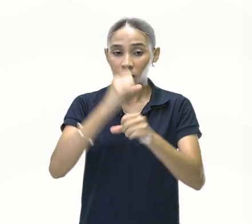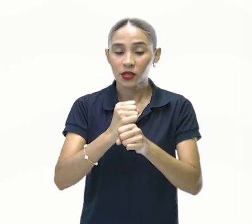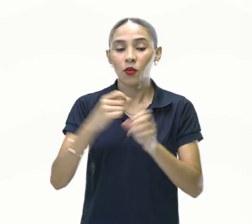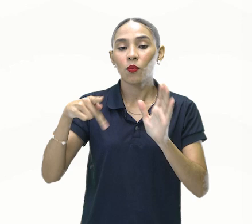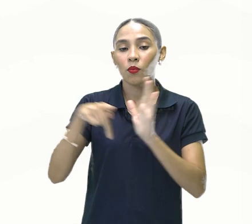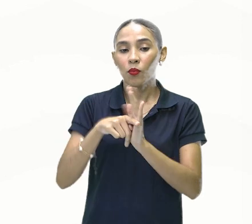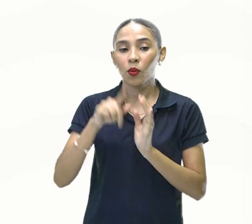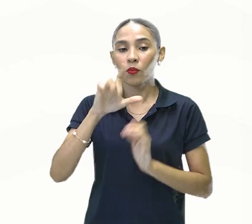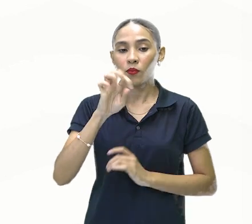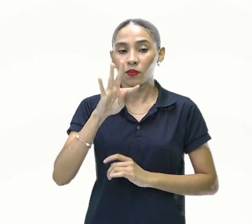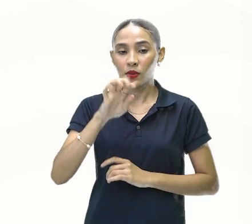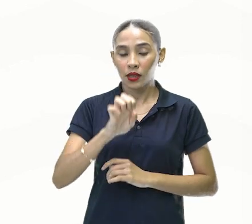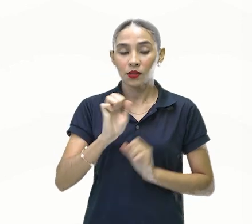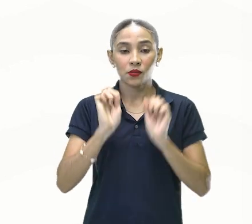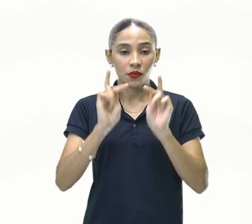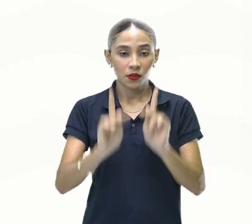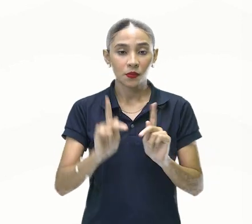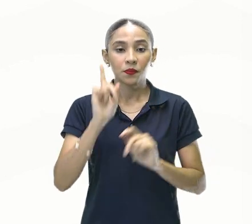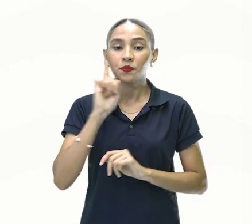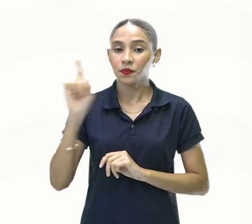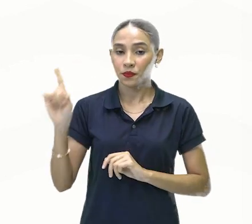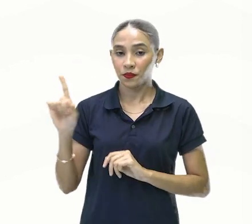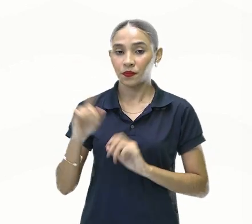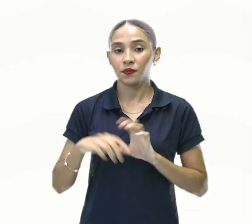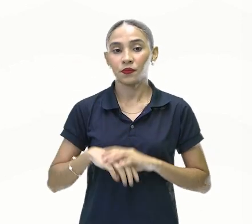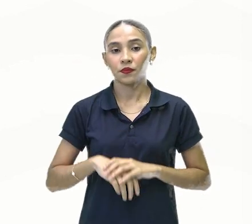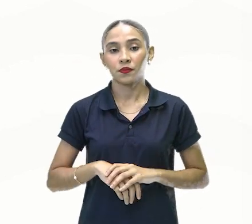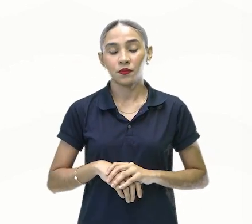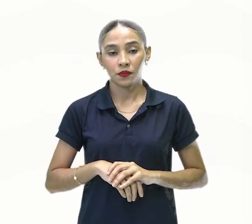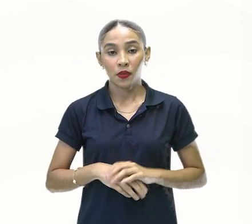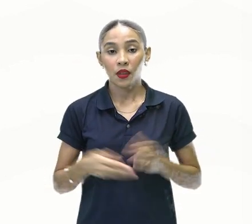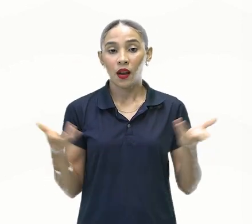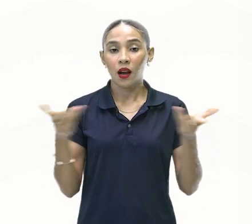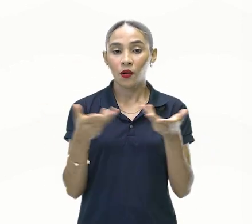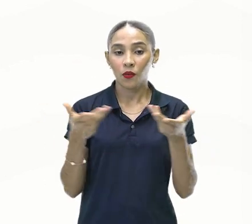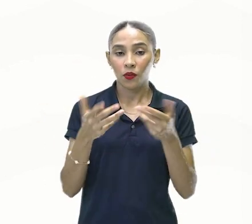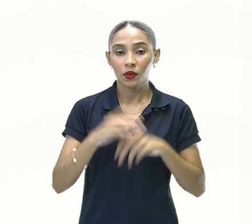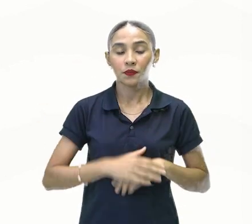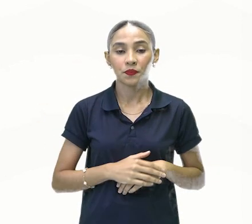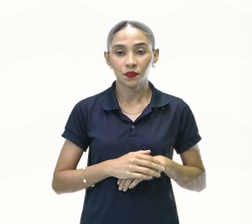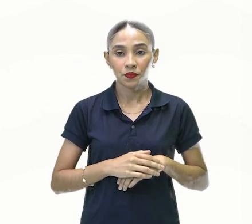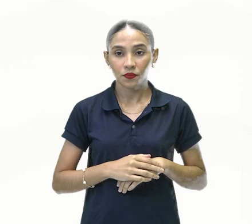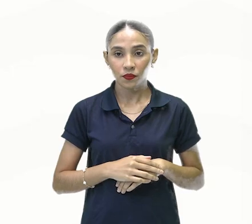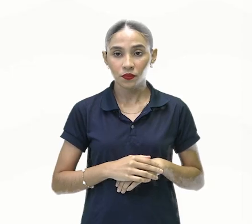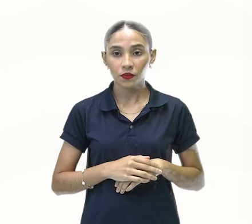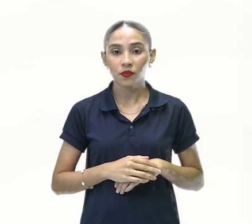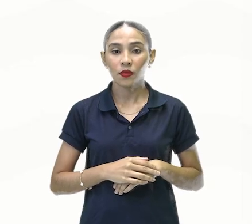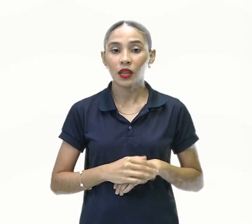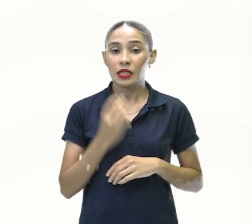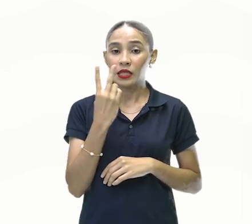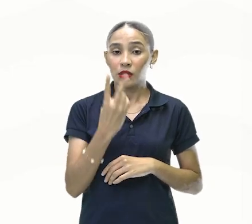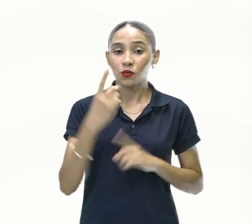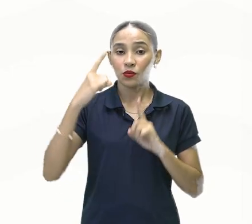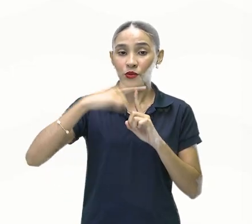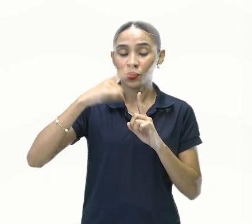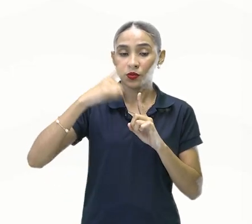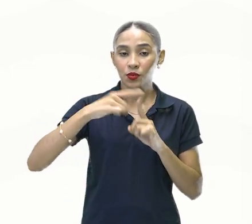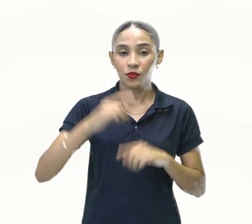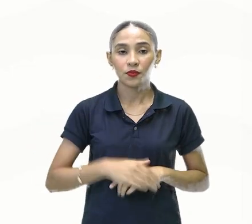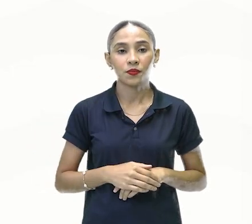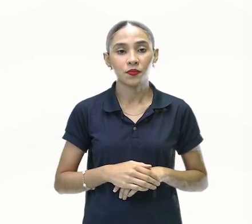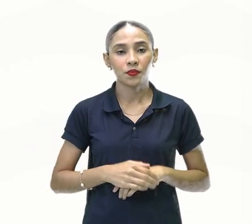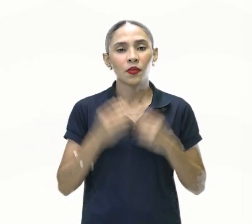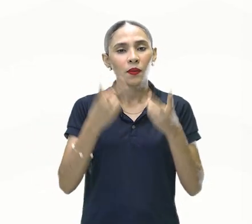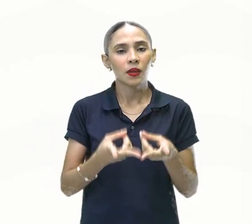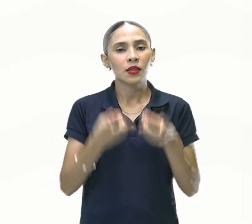refração da lente. Ok, pessoal? Muito bem. Agora vamos à nossa segunda